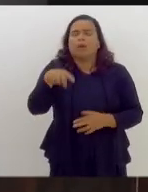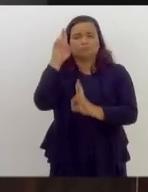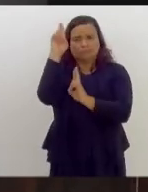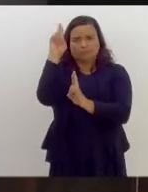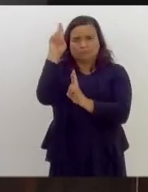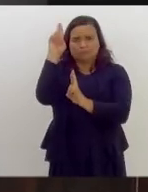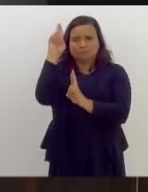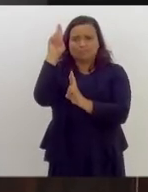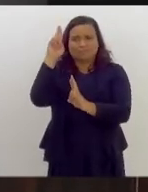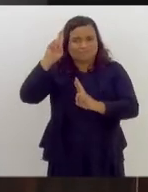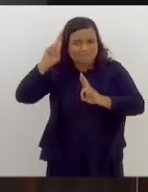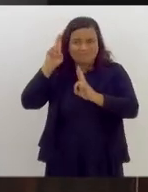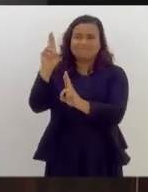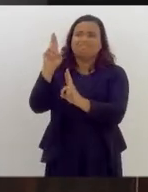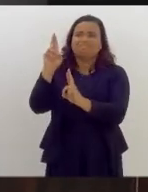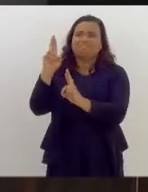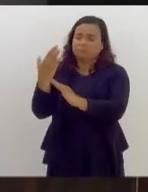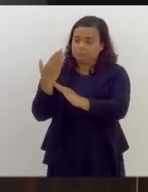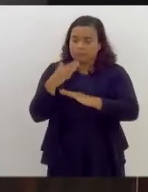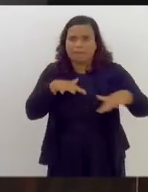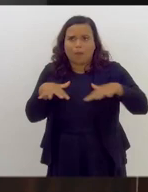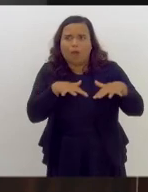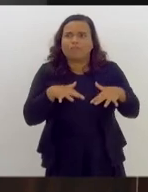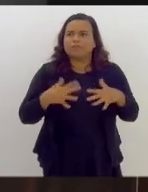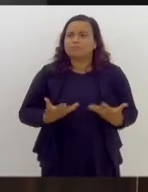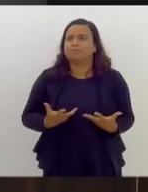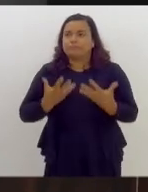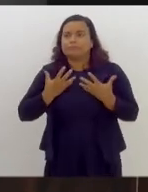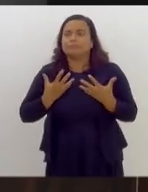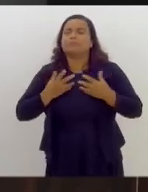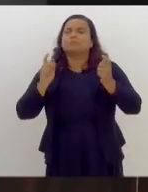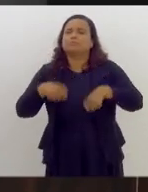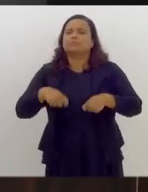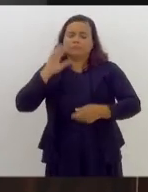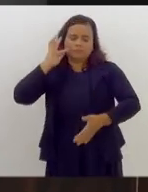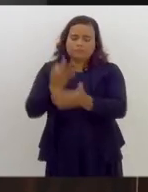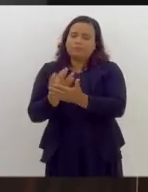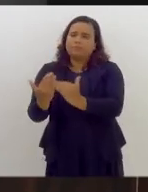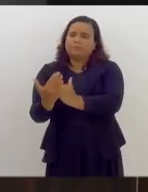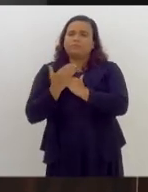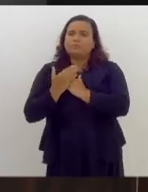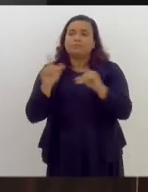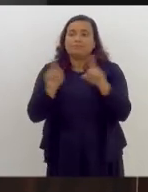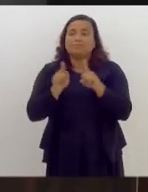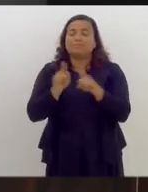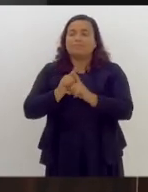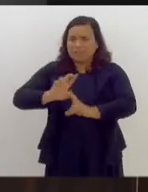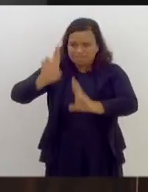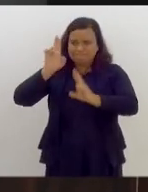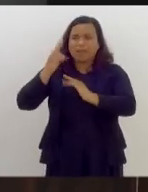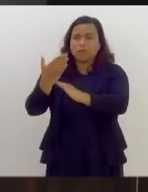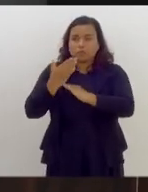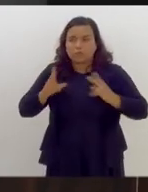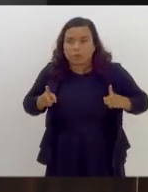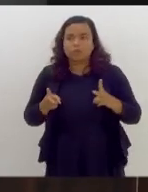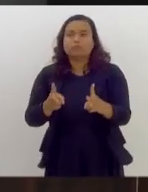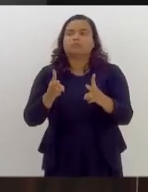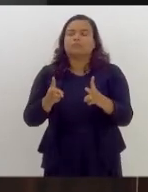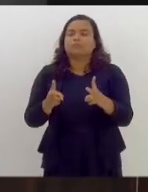esperança. A esperança é que nos move, a esperança é que nos dá fé, a esperança é que nos faz